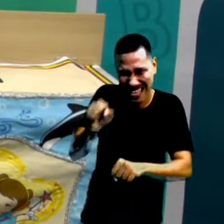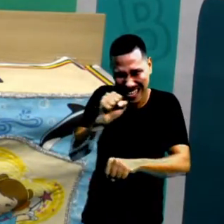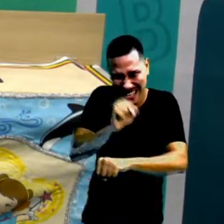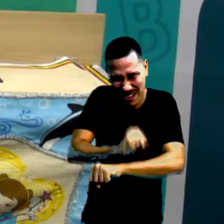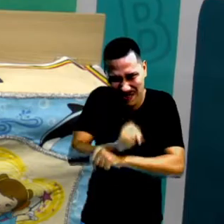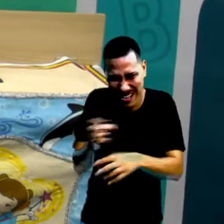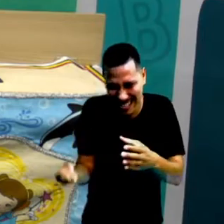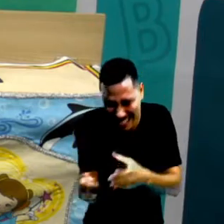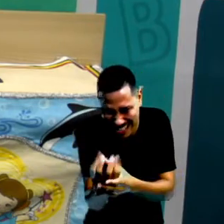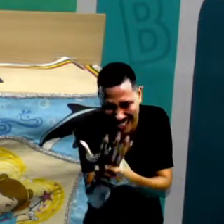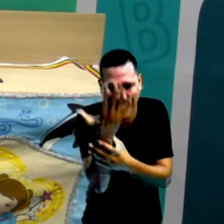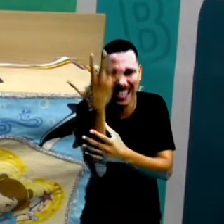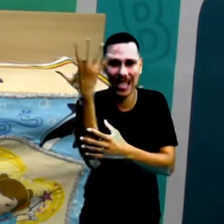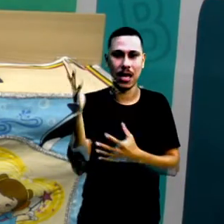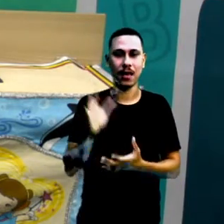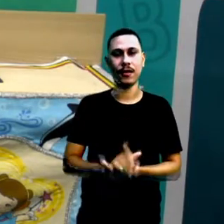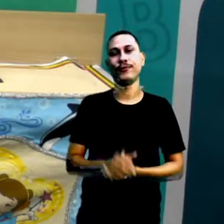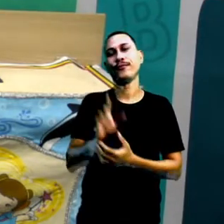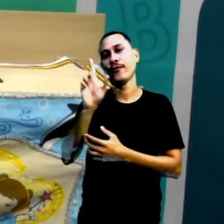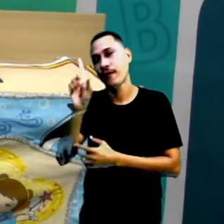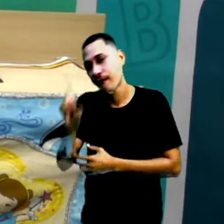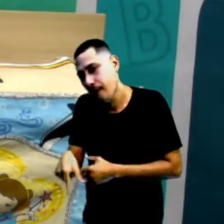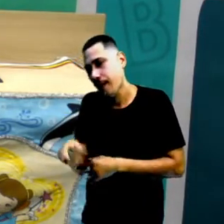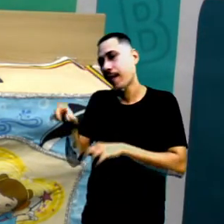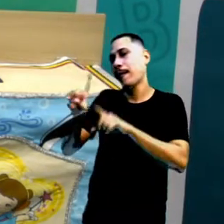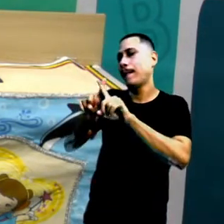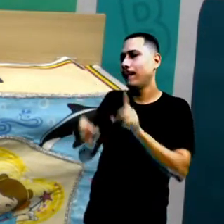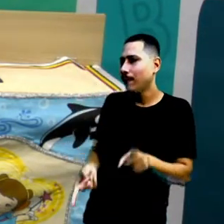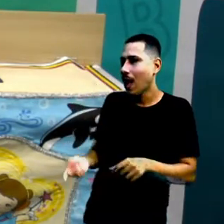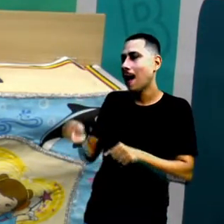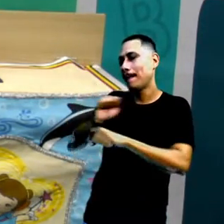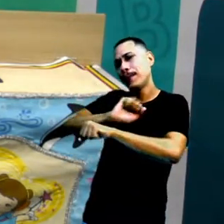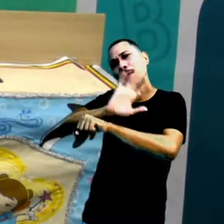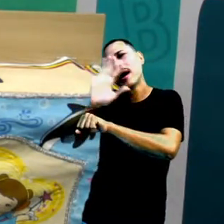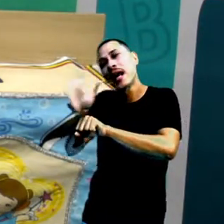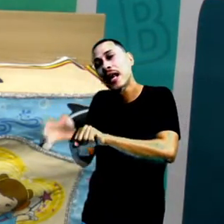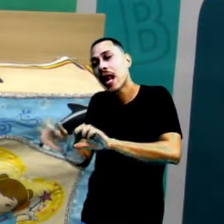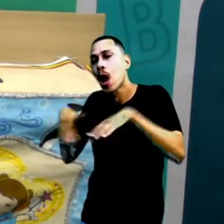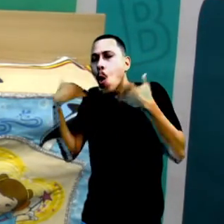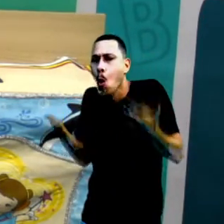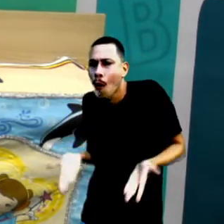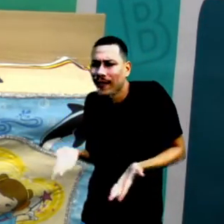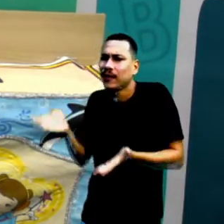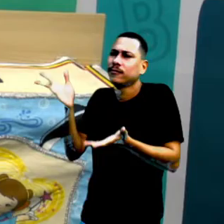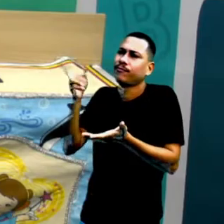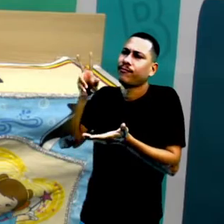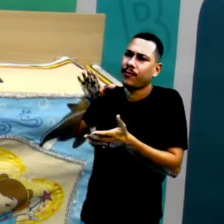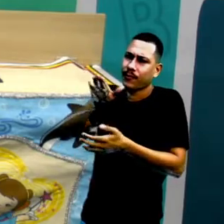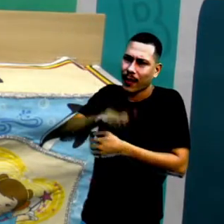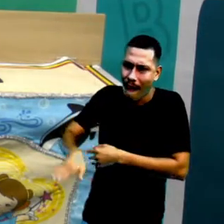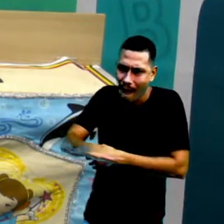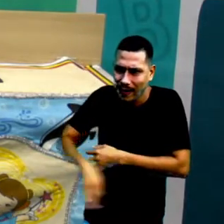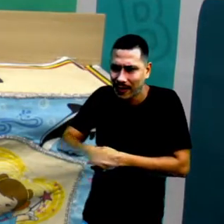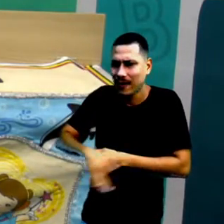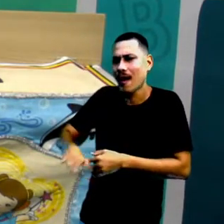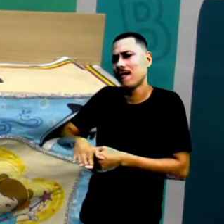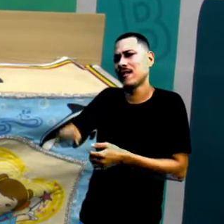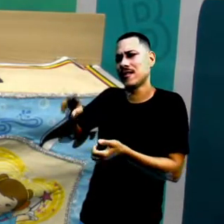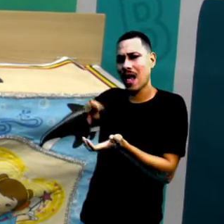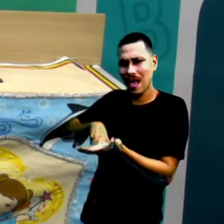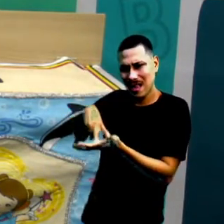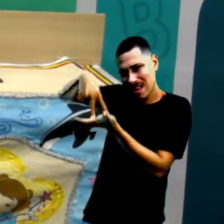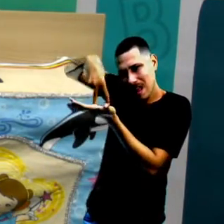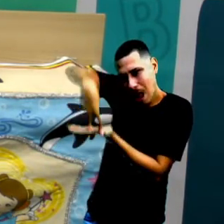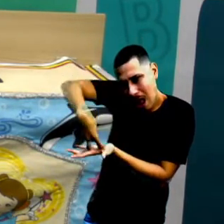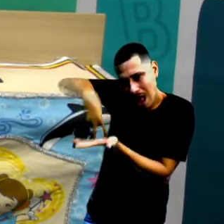sim leiturinha mas aí o planta bananeira é quando as crianças ficou assim ó com a mão no chão e fica com a perna